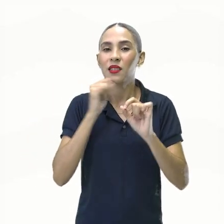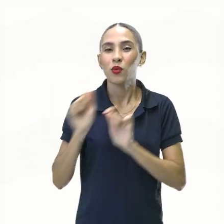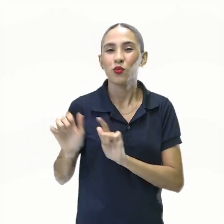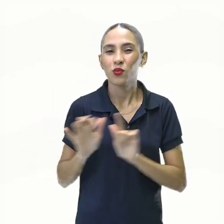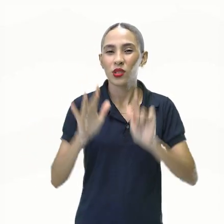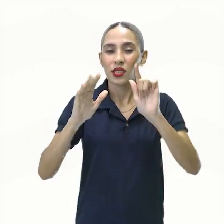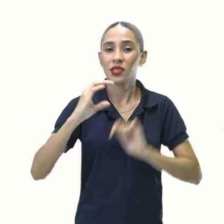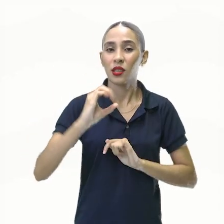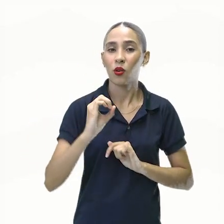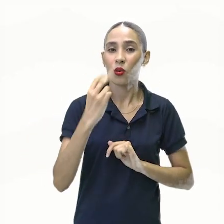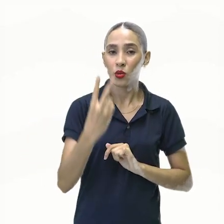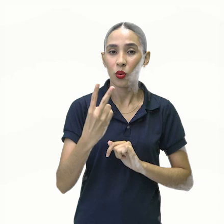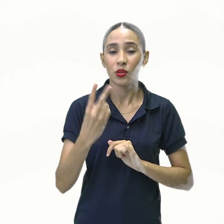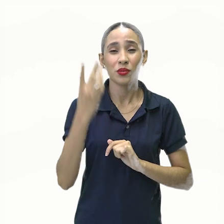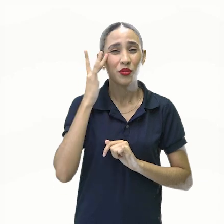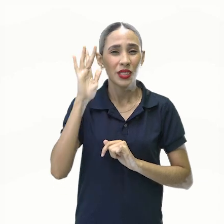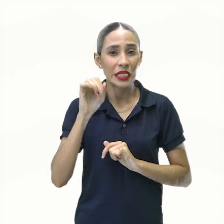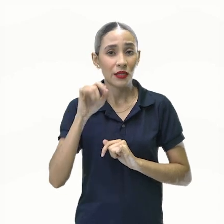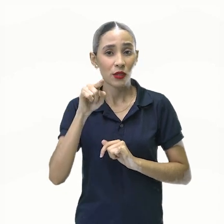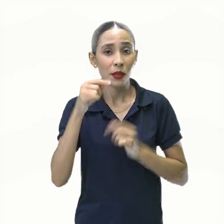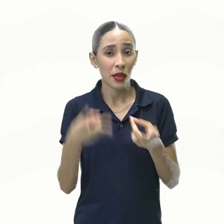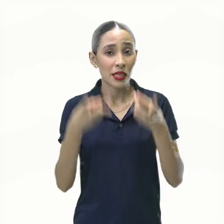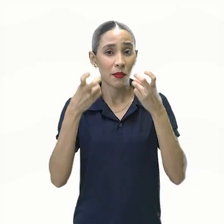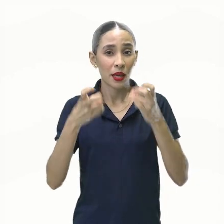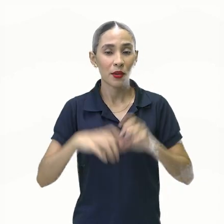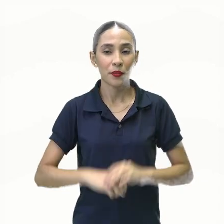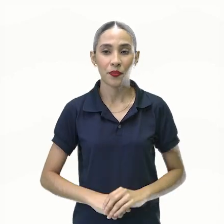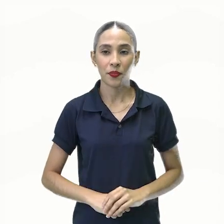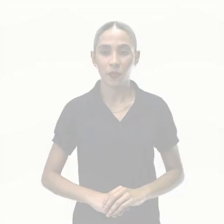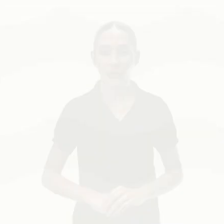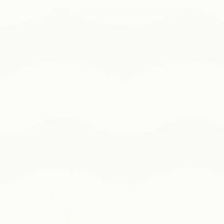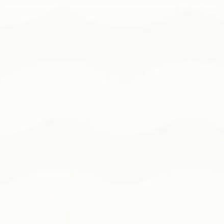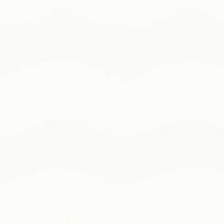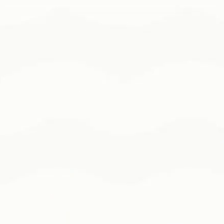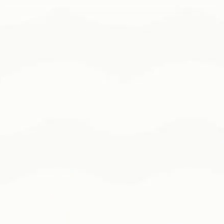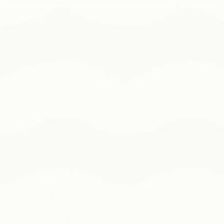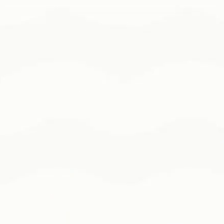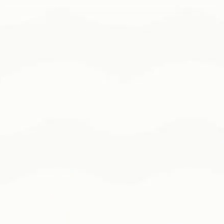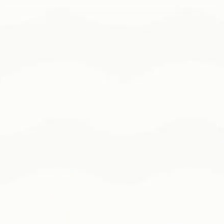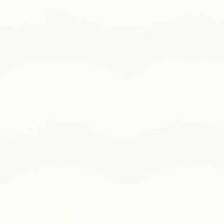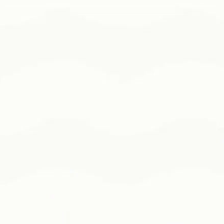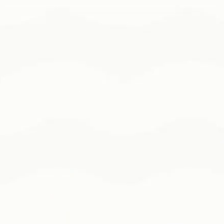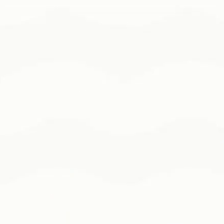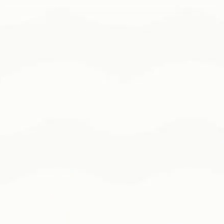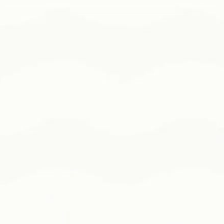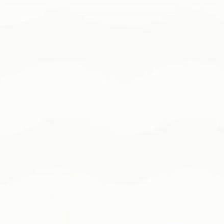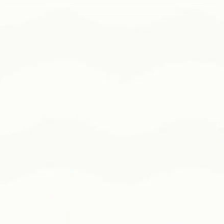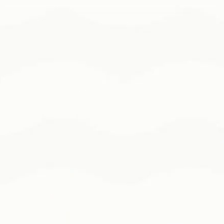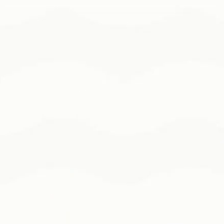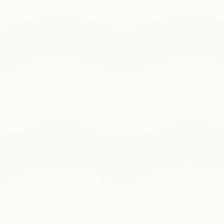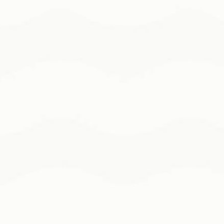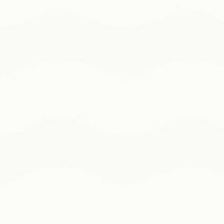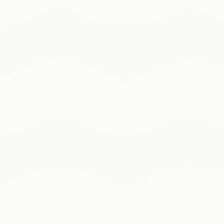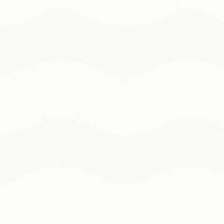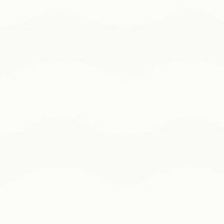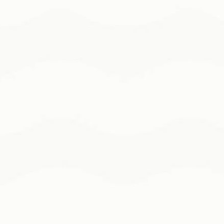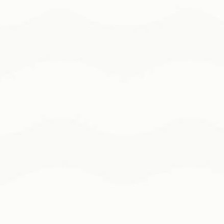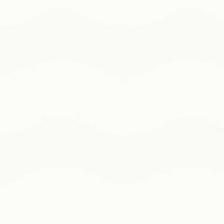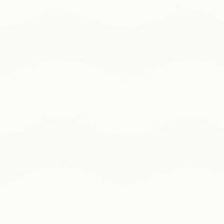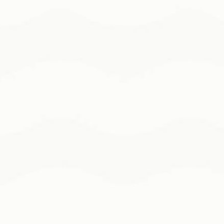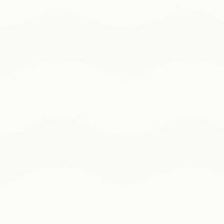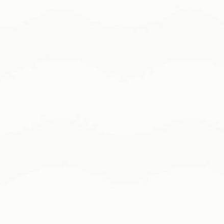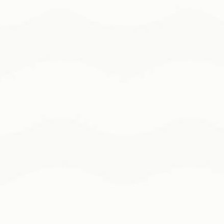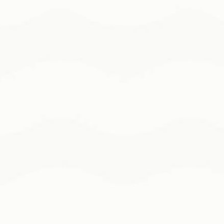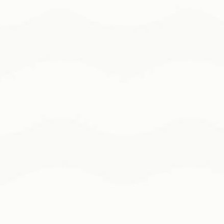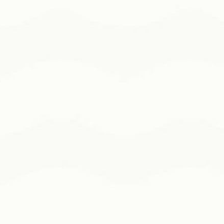uns gases ali do CO2. Não sei se vocês perceberam. E o importante aí falar de fonte de energia